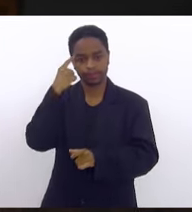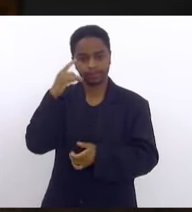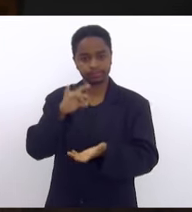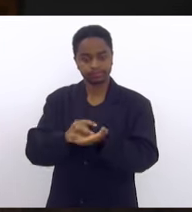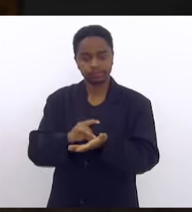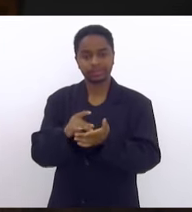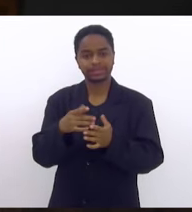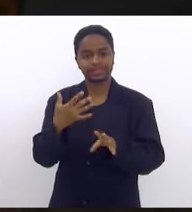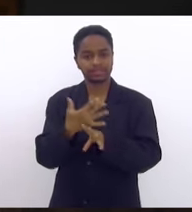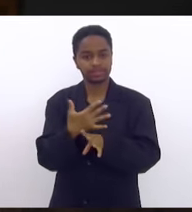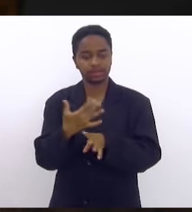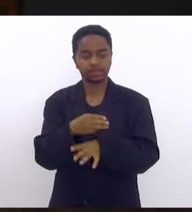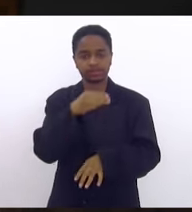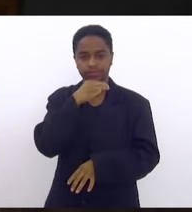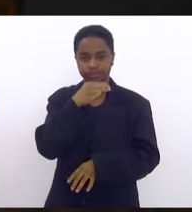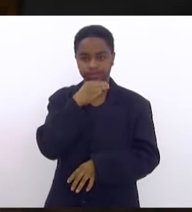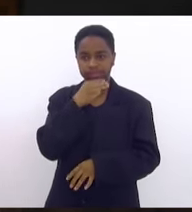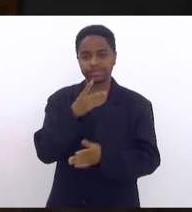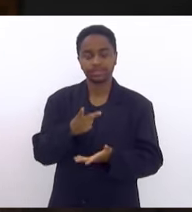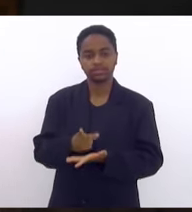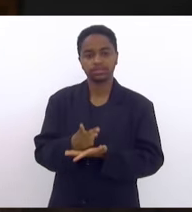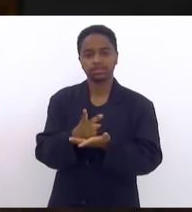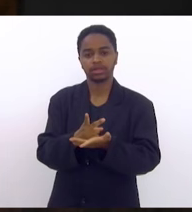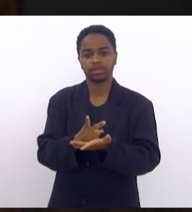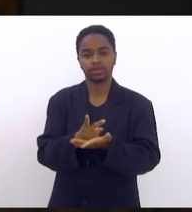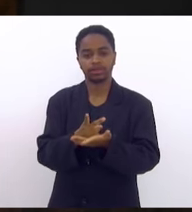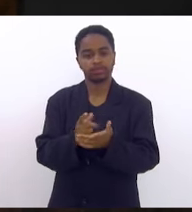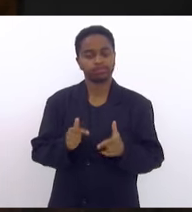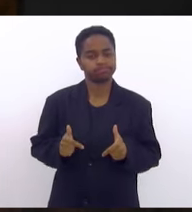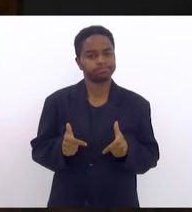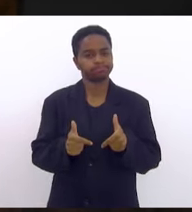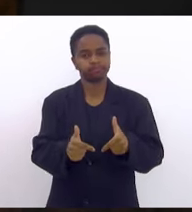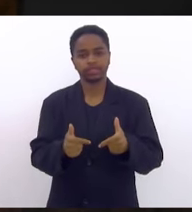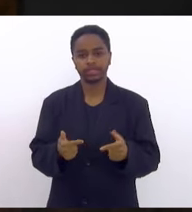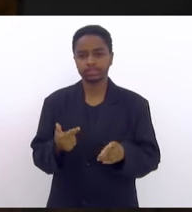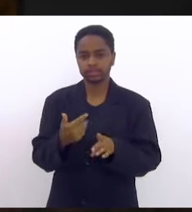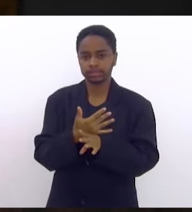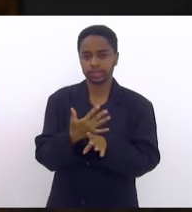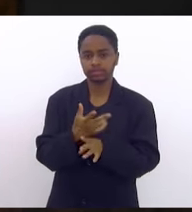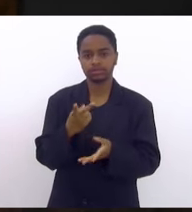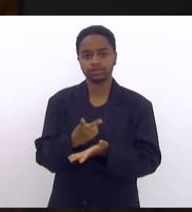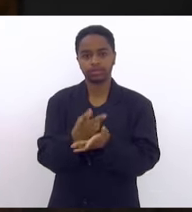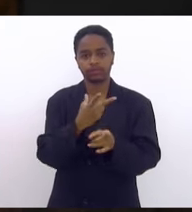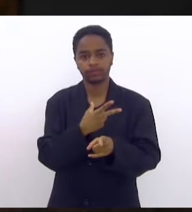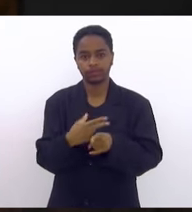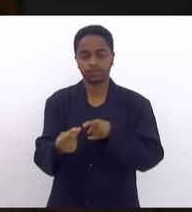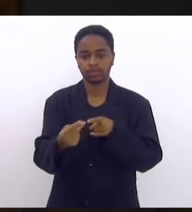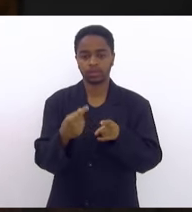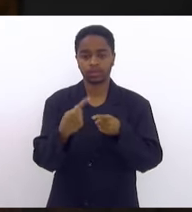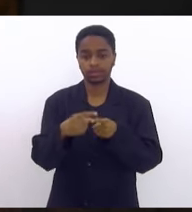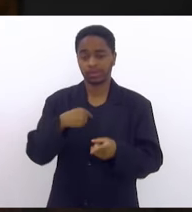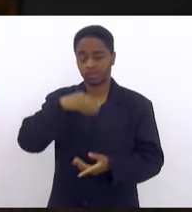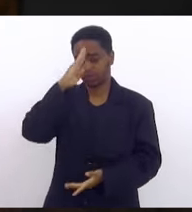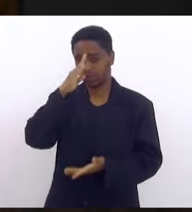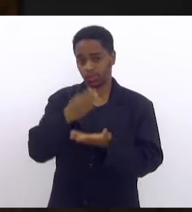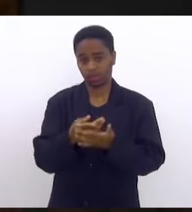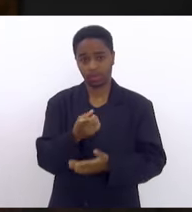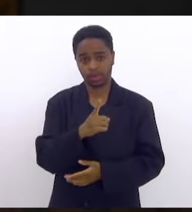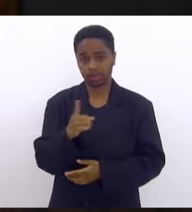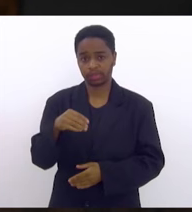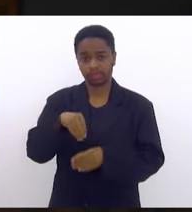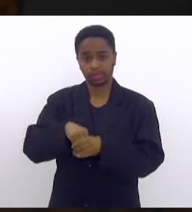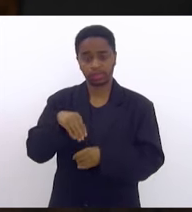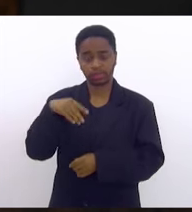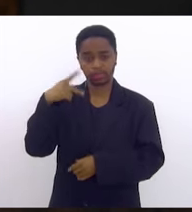de Mangaratiba, né, sempre aguerrida, uma cidade vitoriosa. Eu não acredito, dentro da